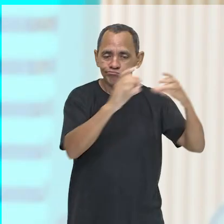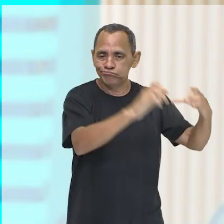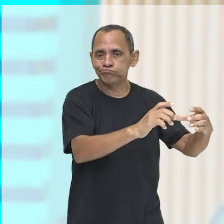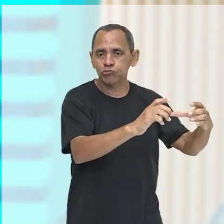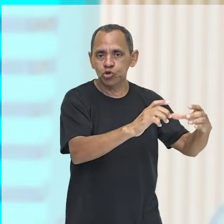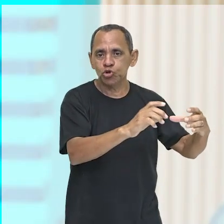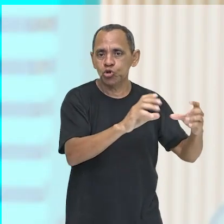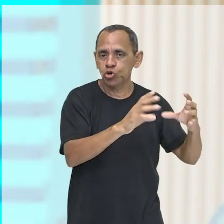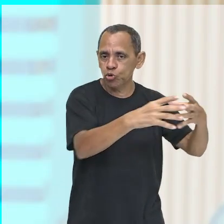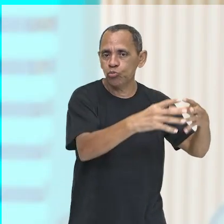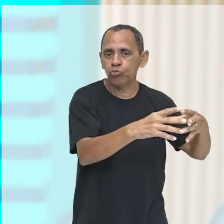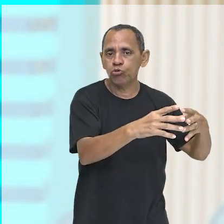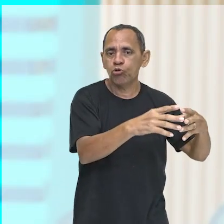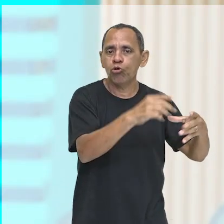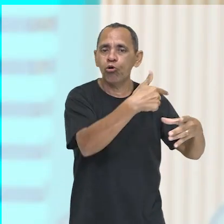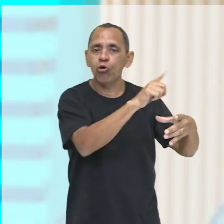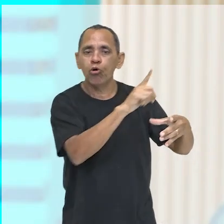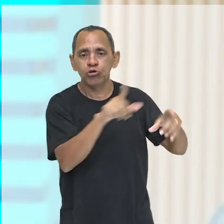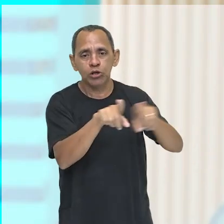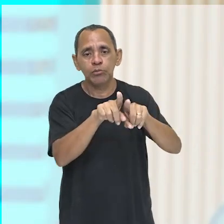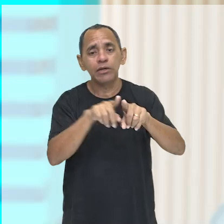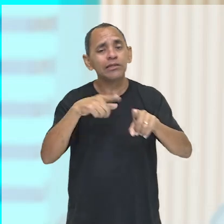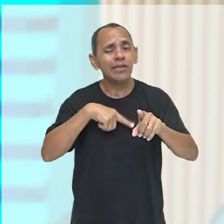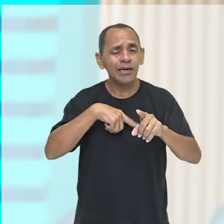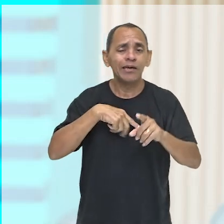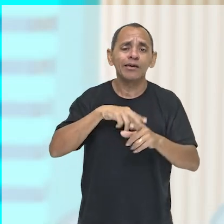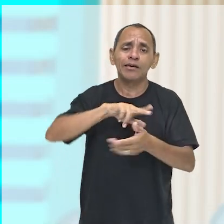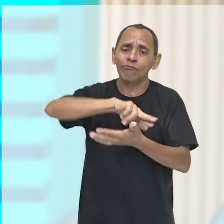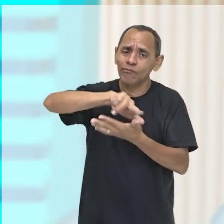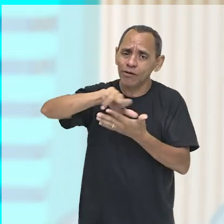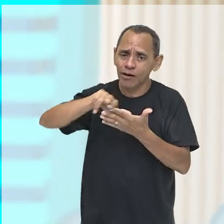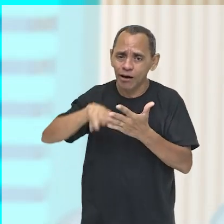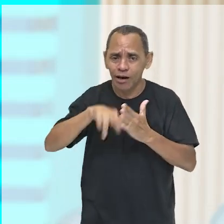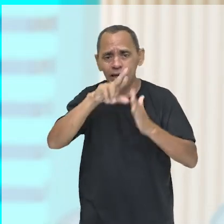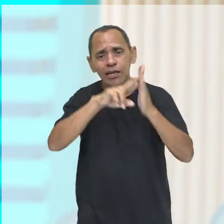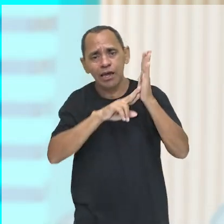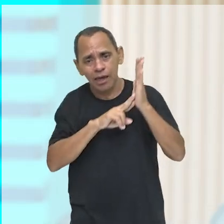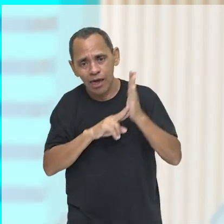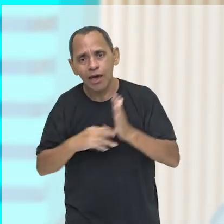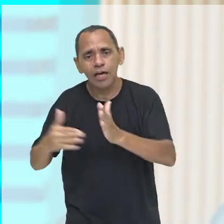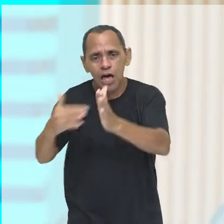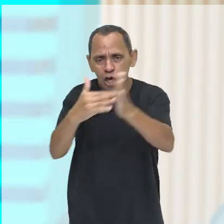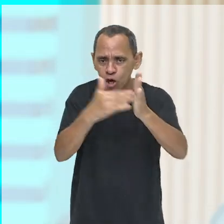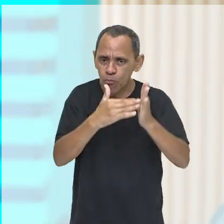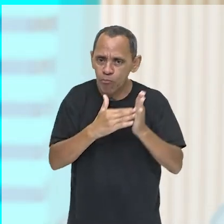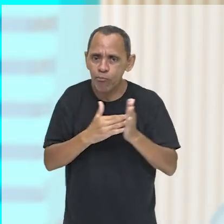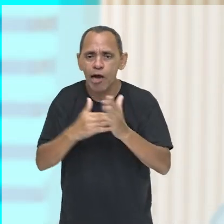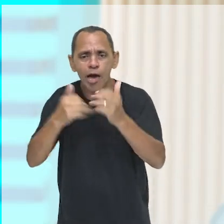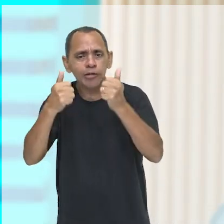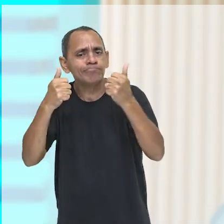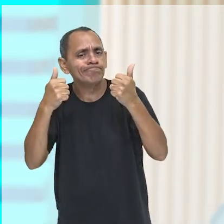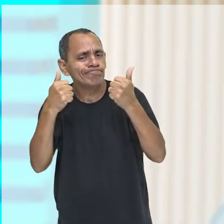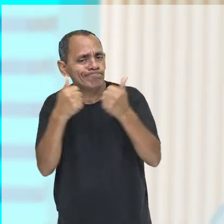que ele contém várias regras que impedem então que haja esses choques,